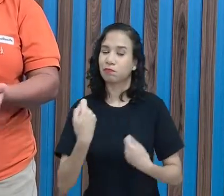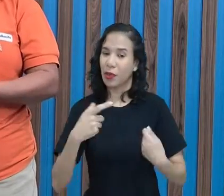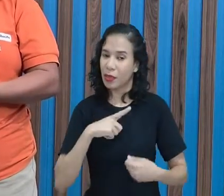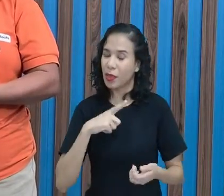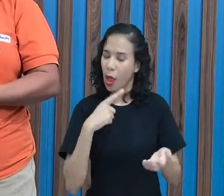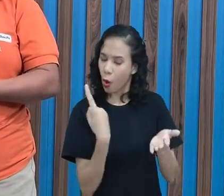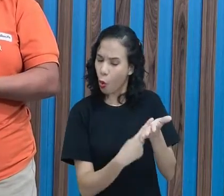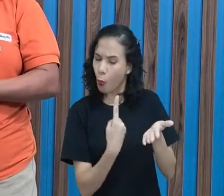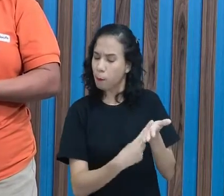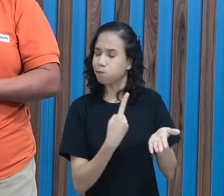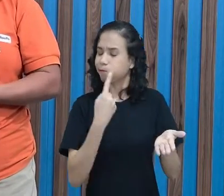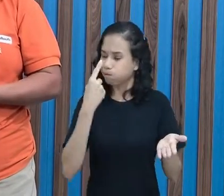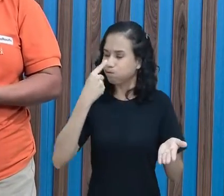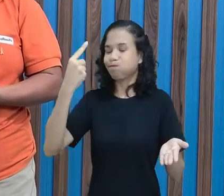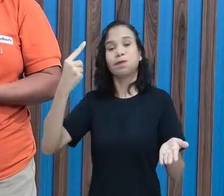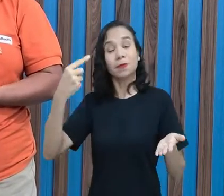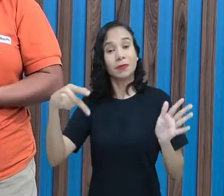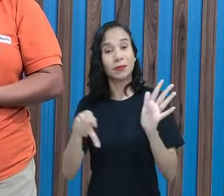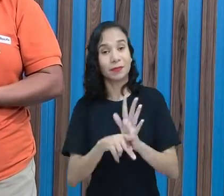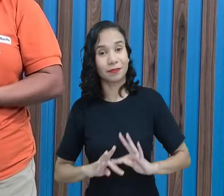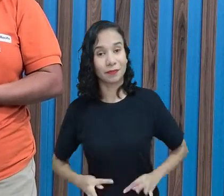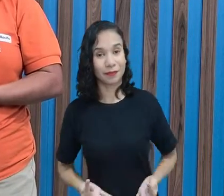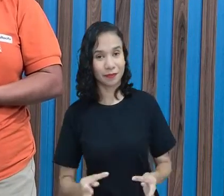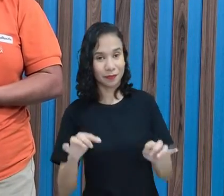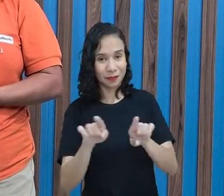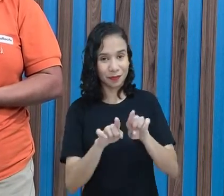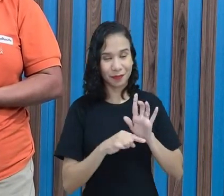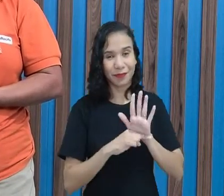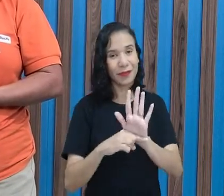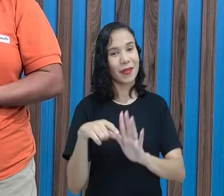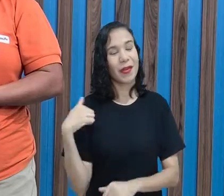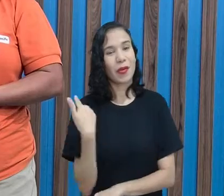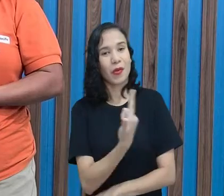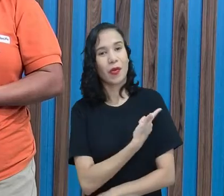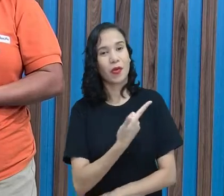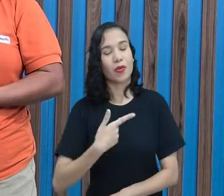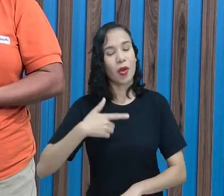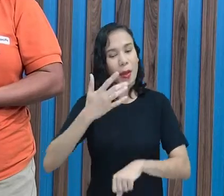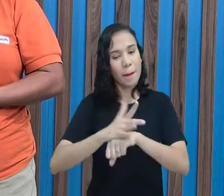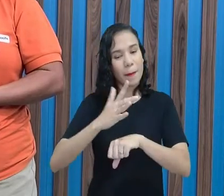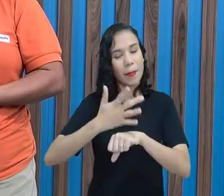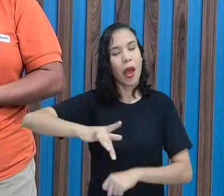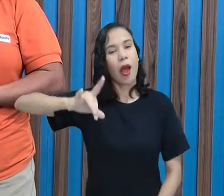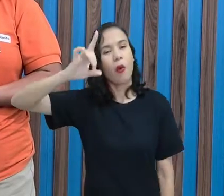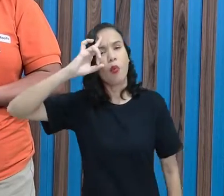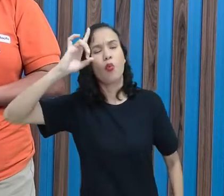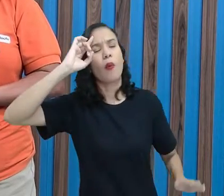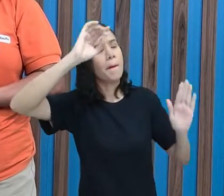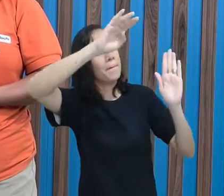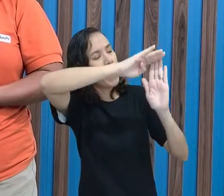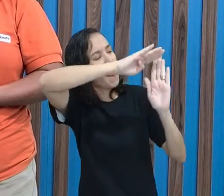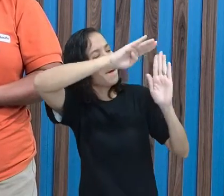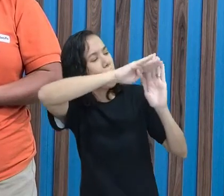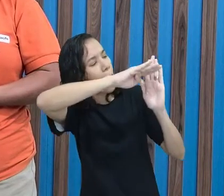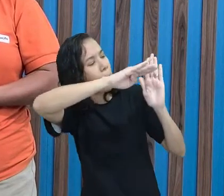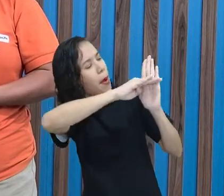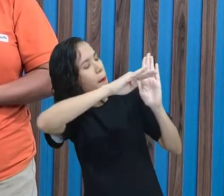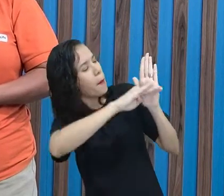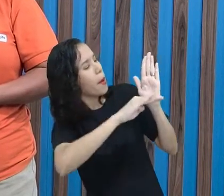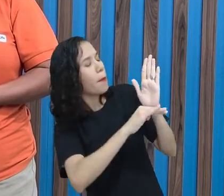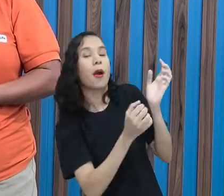compromissos e que a tecnologia nos ajuda nisso também, na nossa rotina. A gente tem diversos